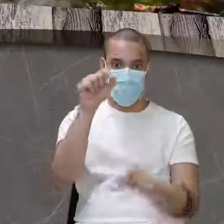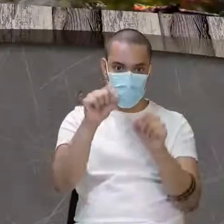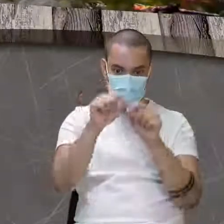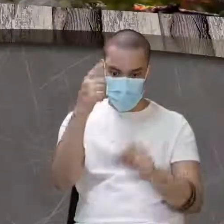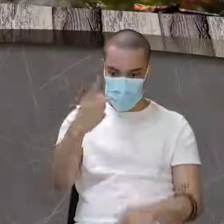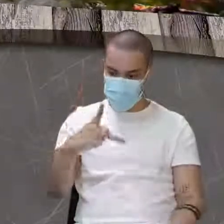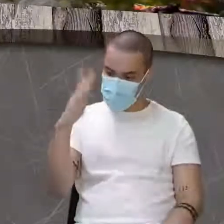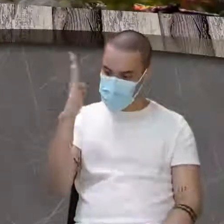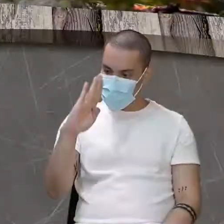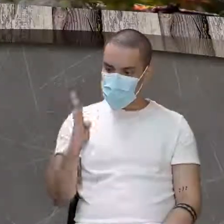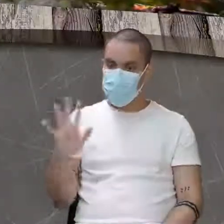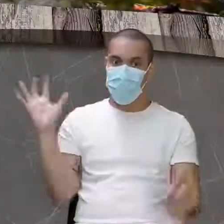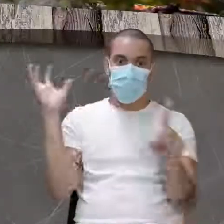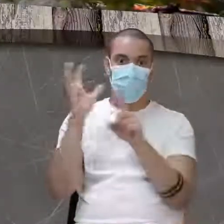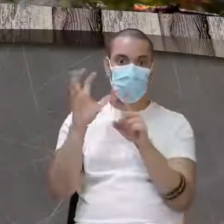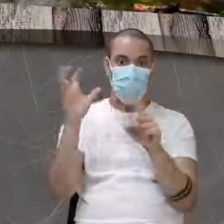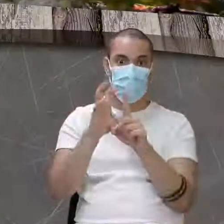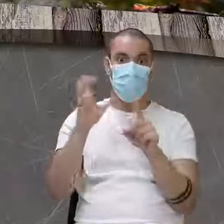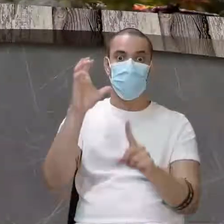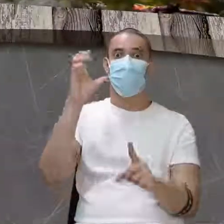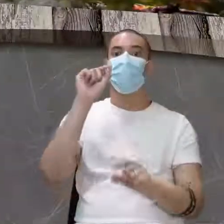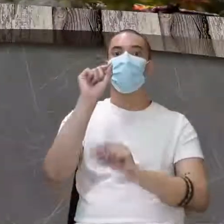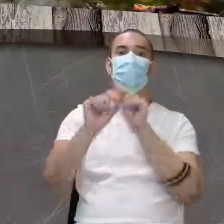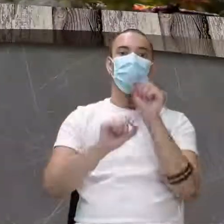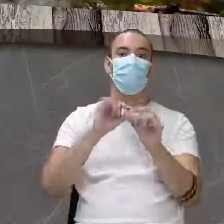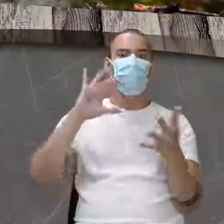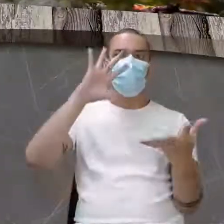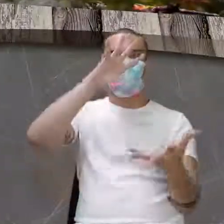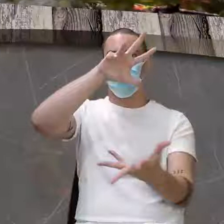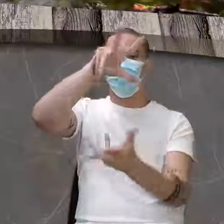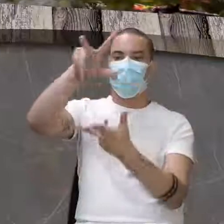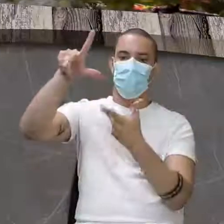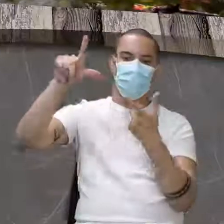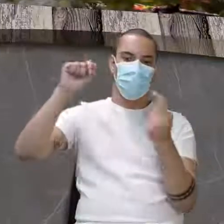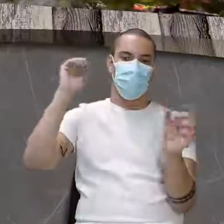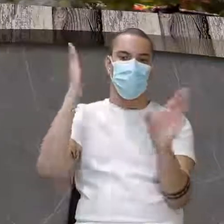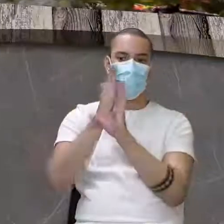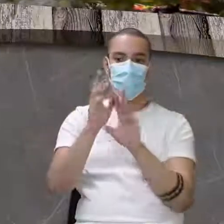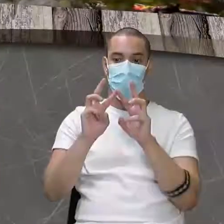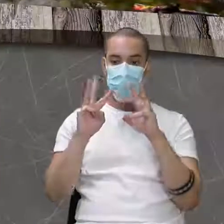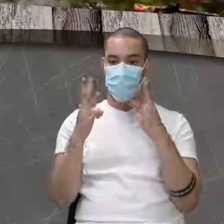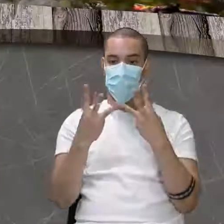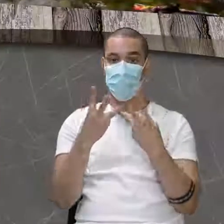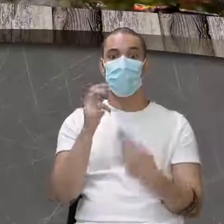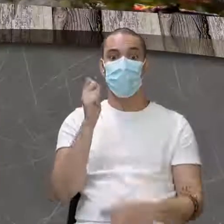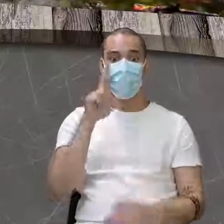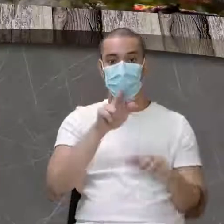aqui no Brasil vai interferir em outras regiões por causa das massas de ar.